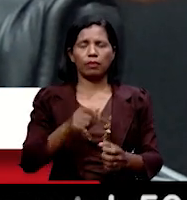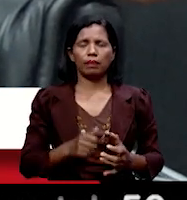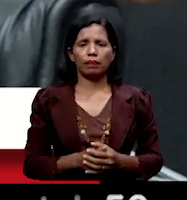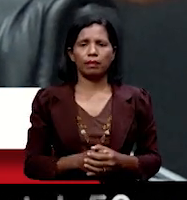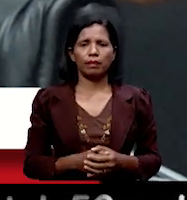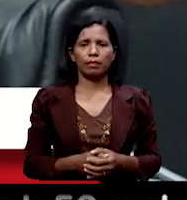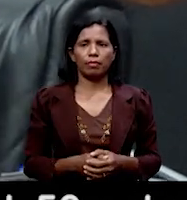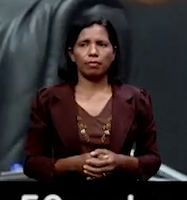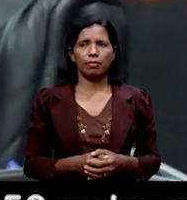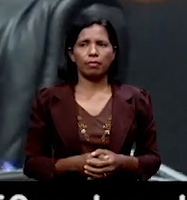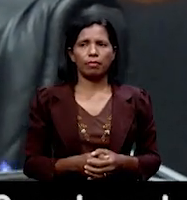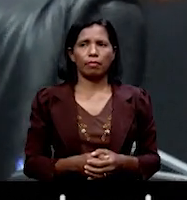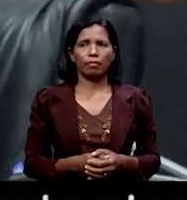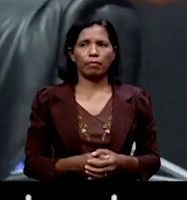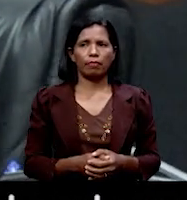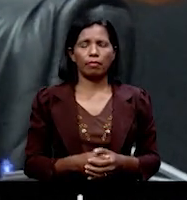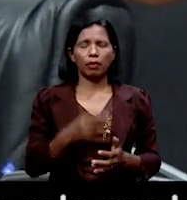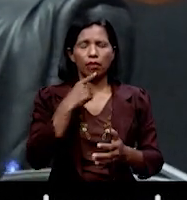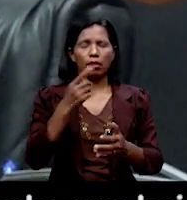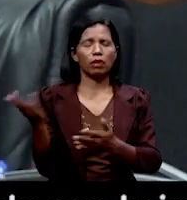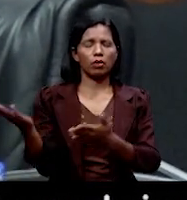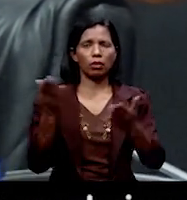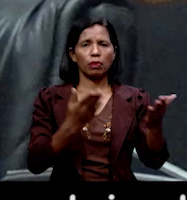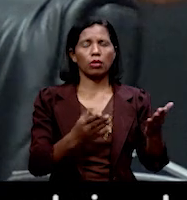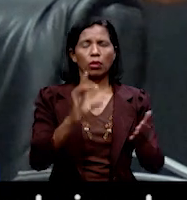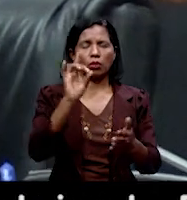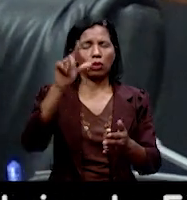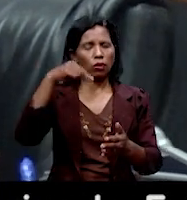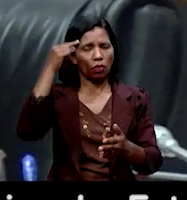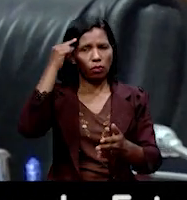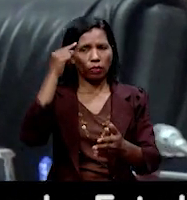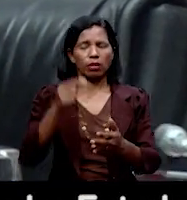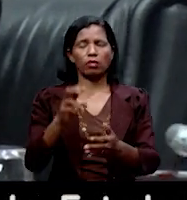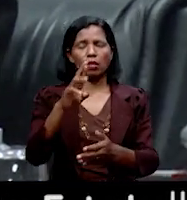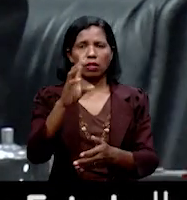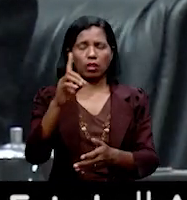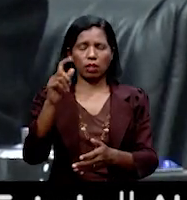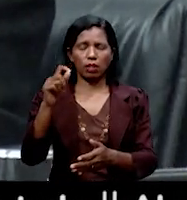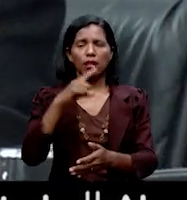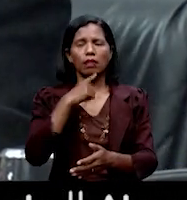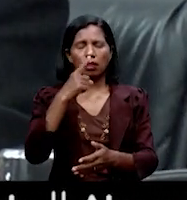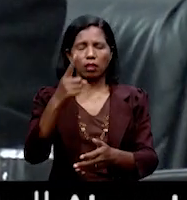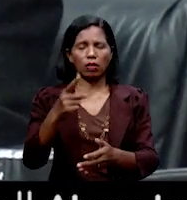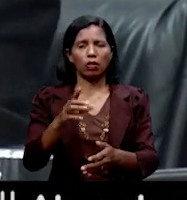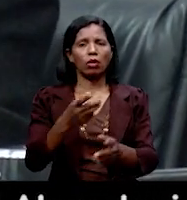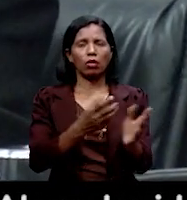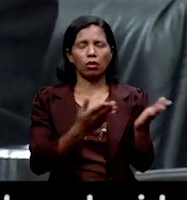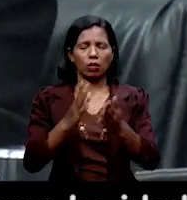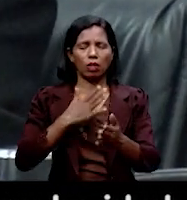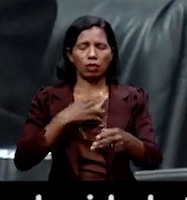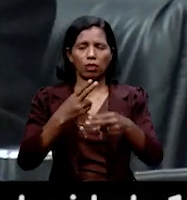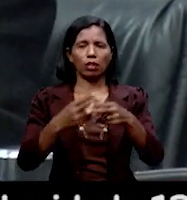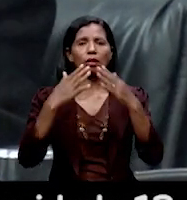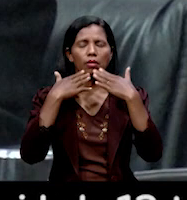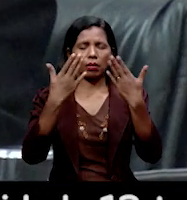2022. Gostaria, em nome do oitavo governo constitucional, e em meu nome pessoal, agradecer